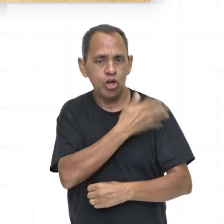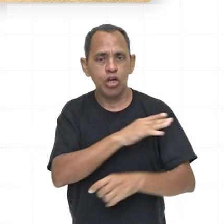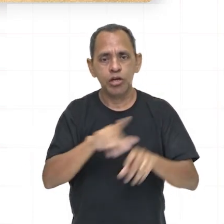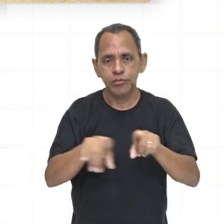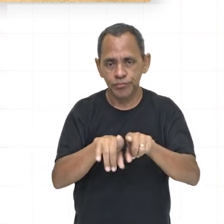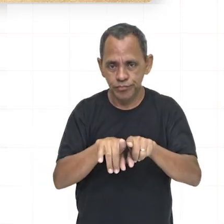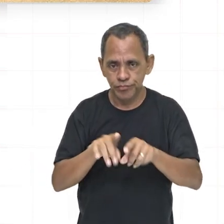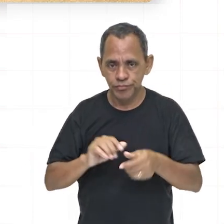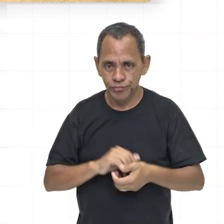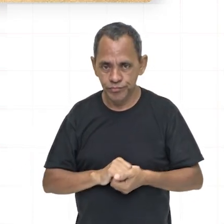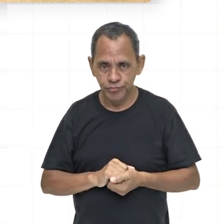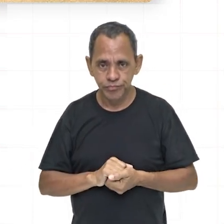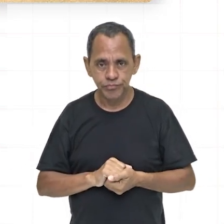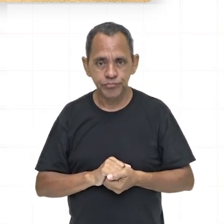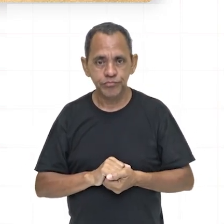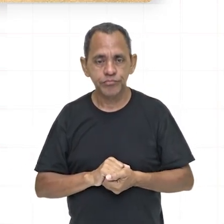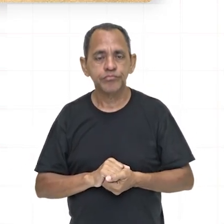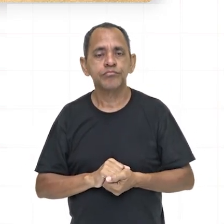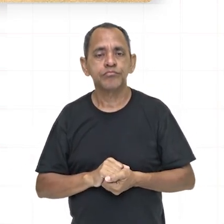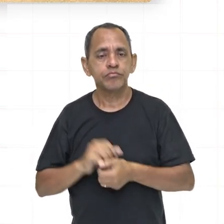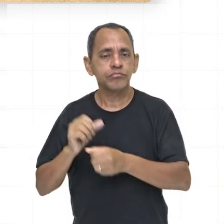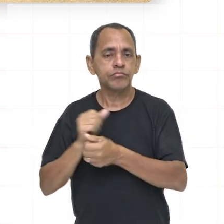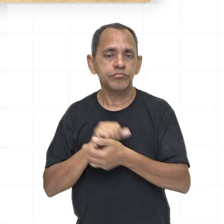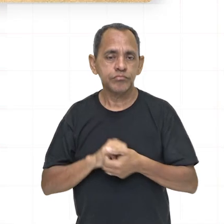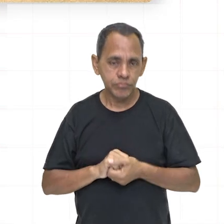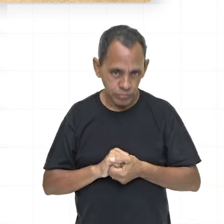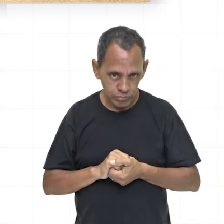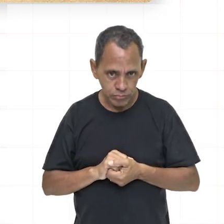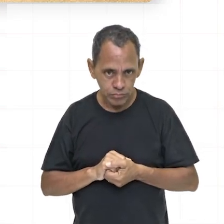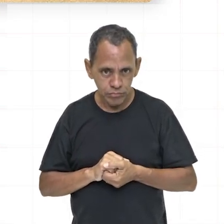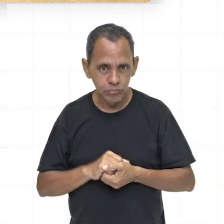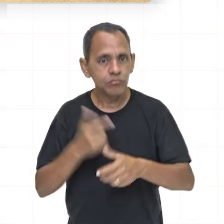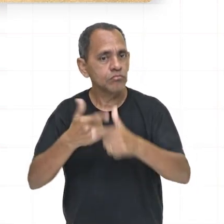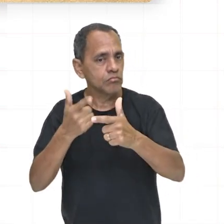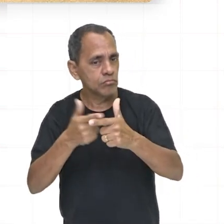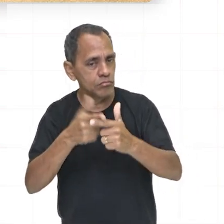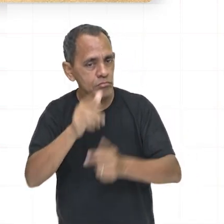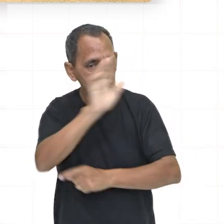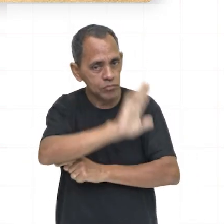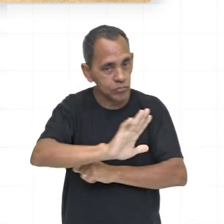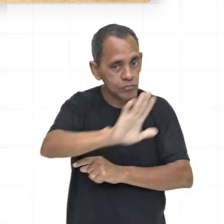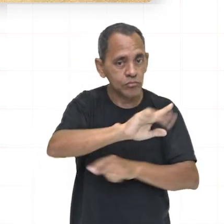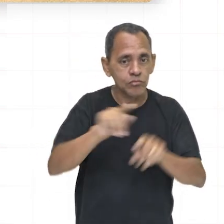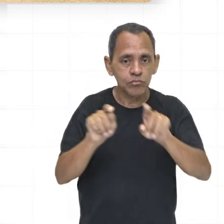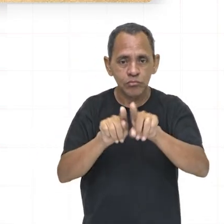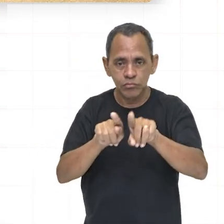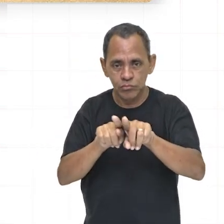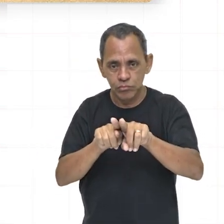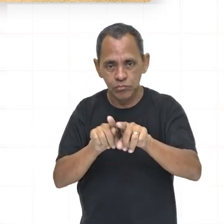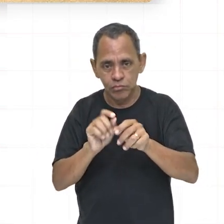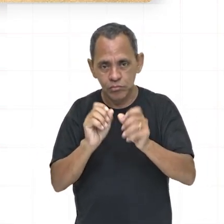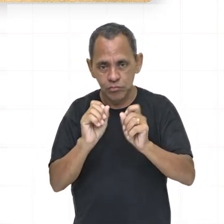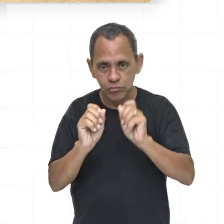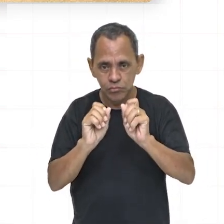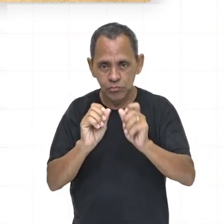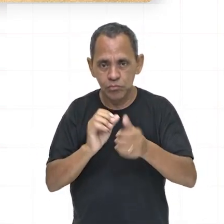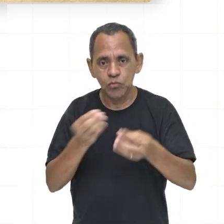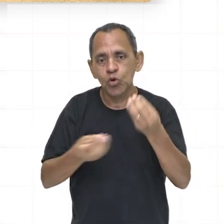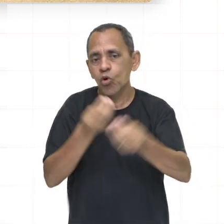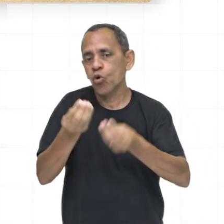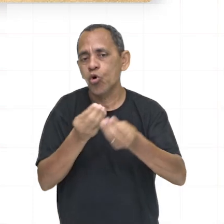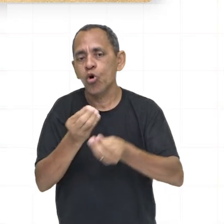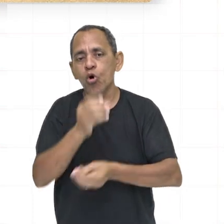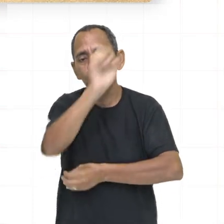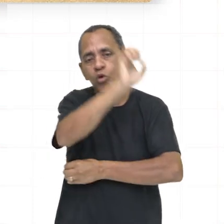ameaça existencial para o mundo ocidental. Então observem ali como que os europeus pintavam